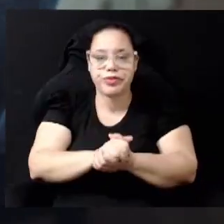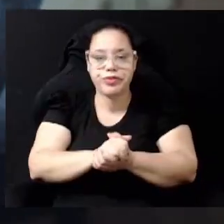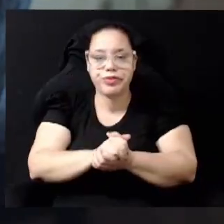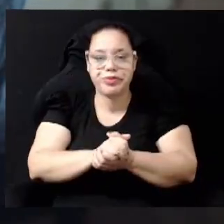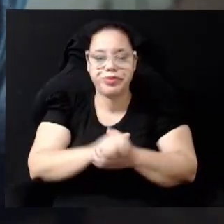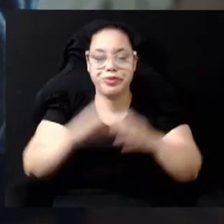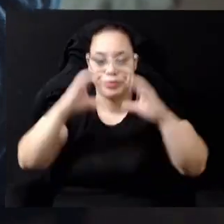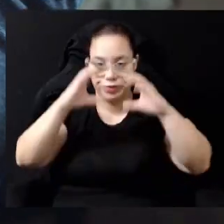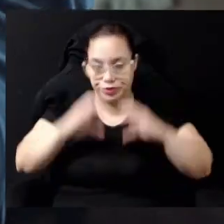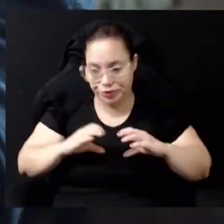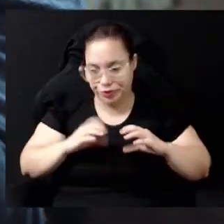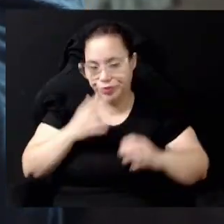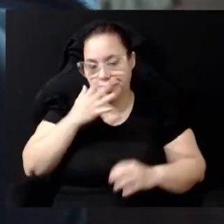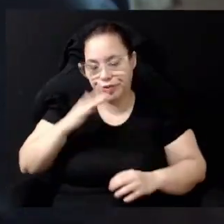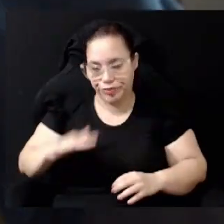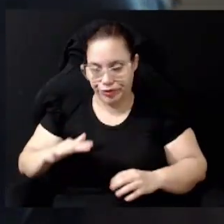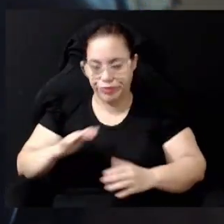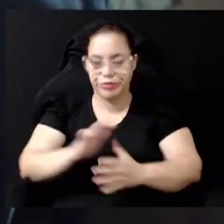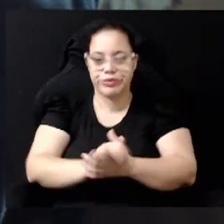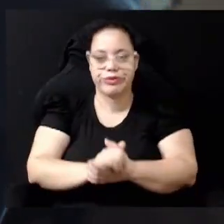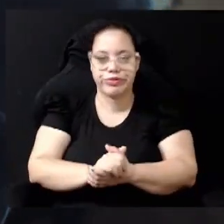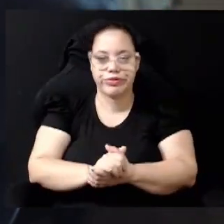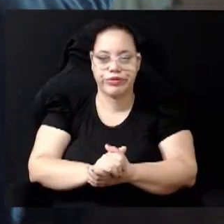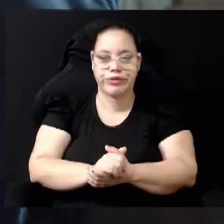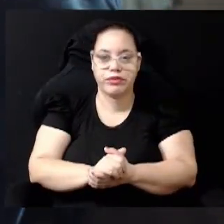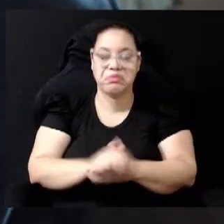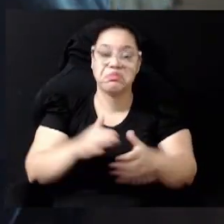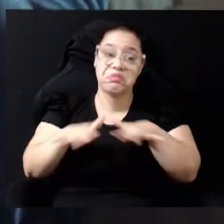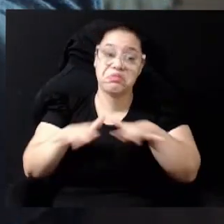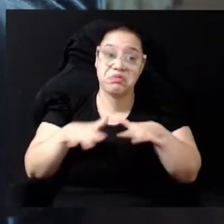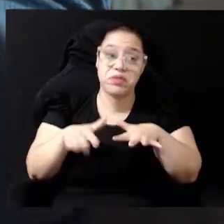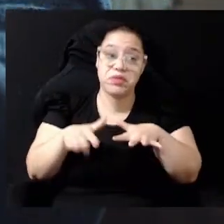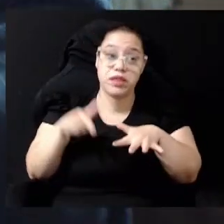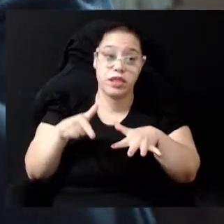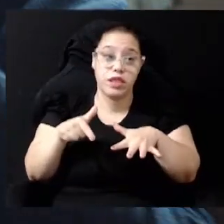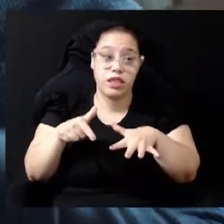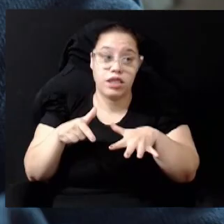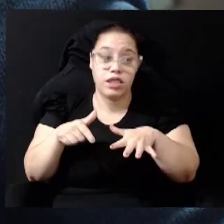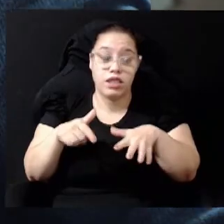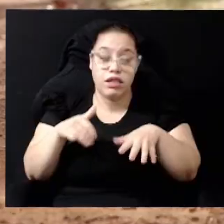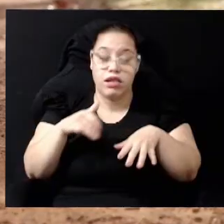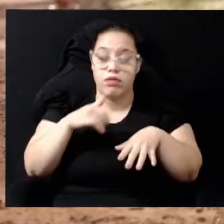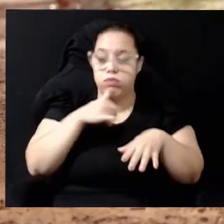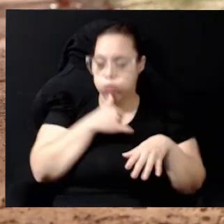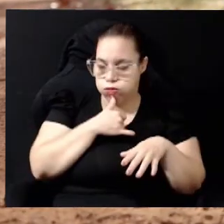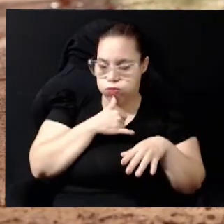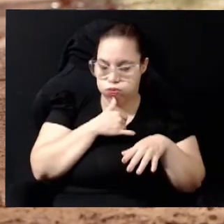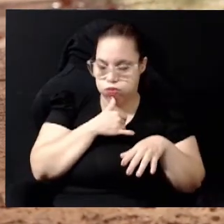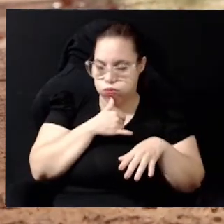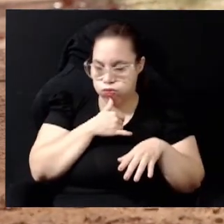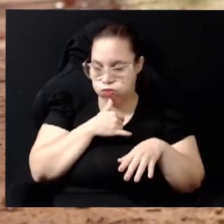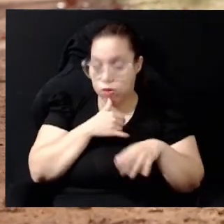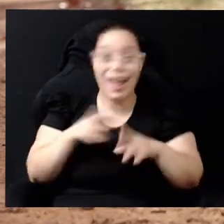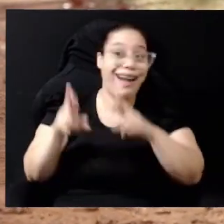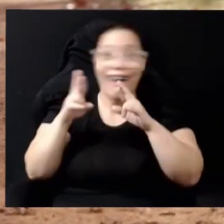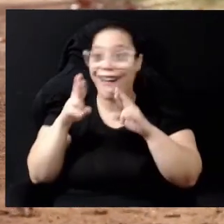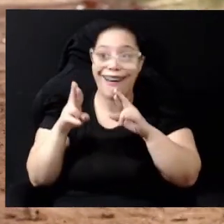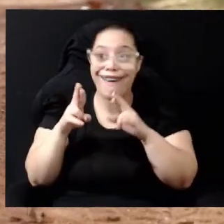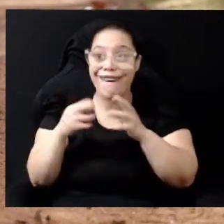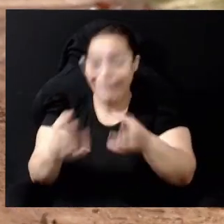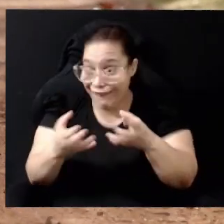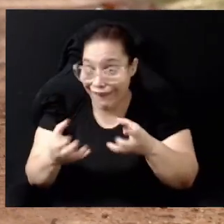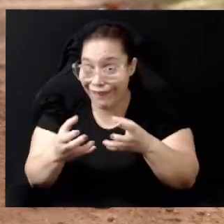da criança? É um momento onde ela está se frustrando, ela tem uma expectativa de querer que